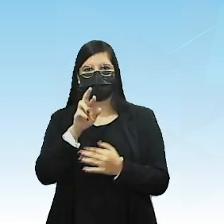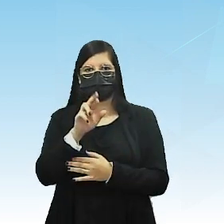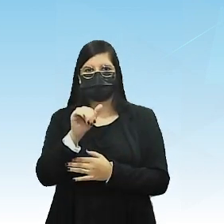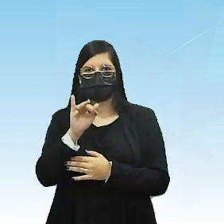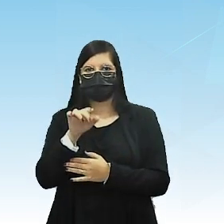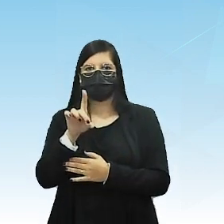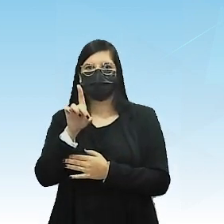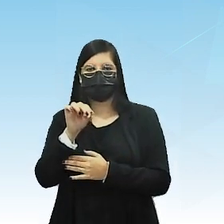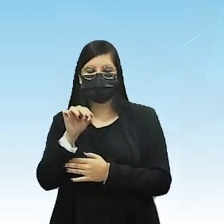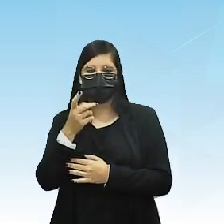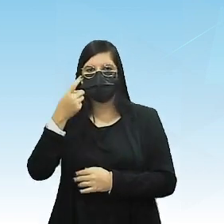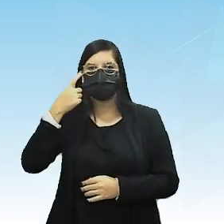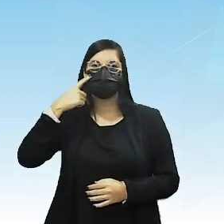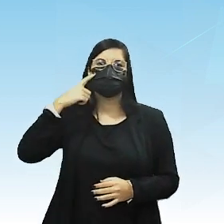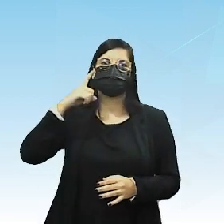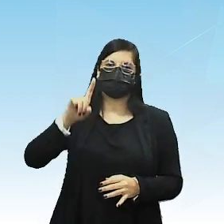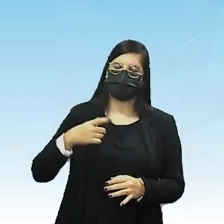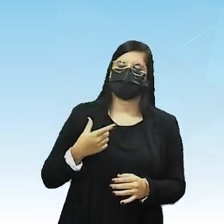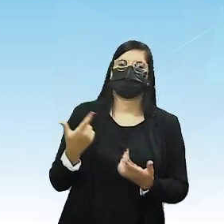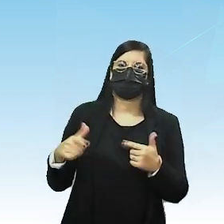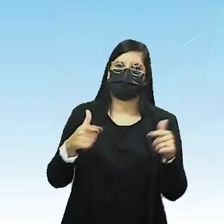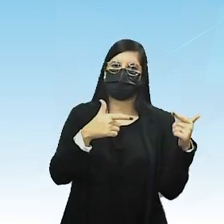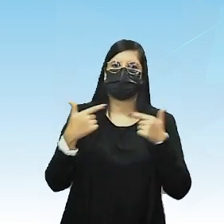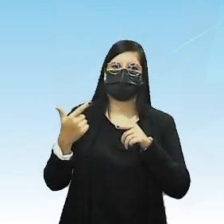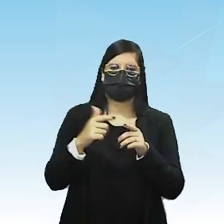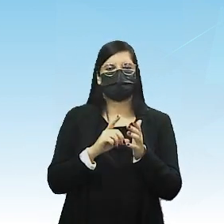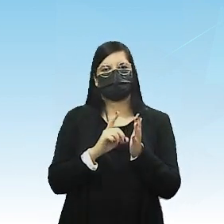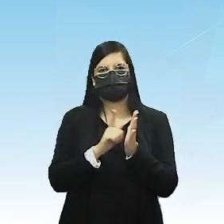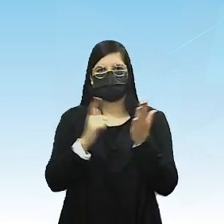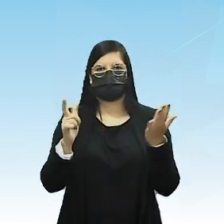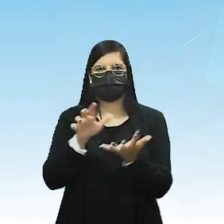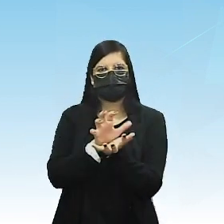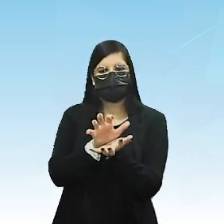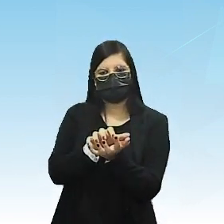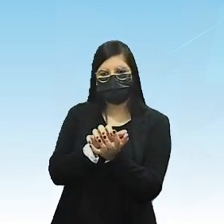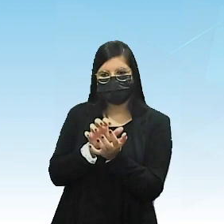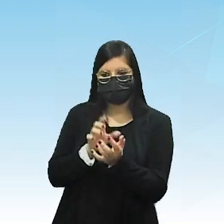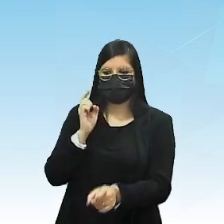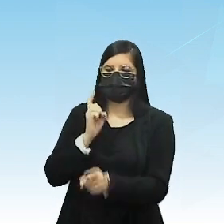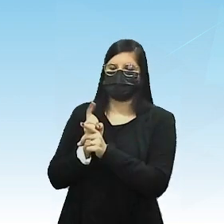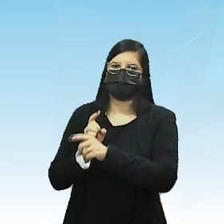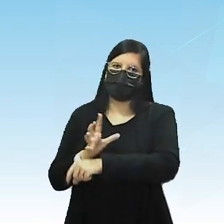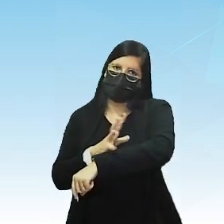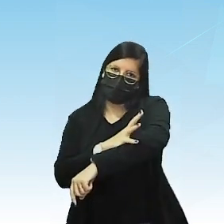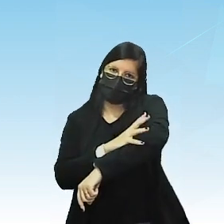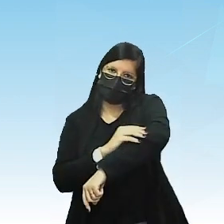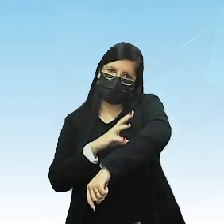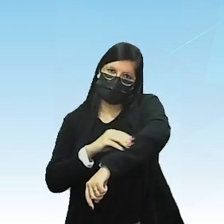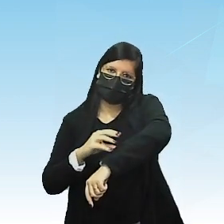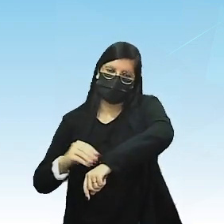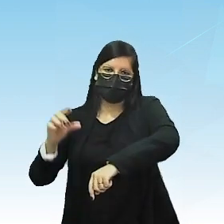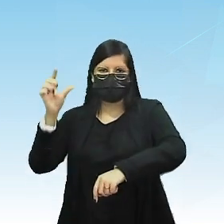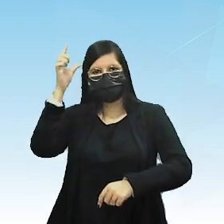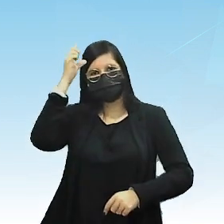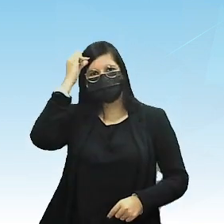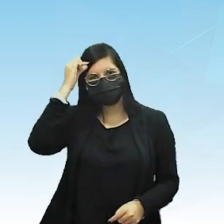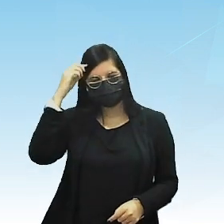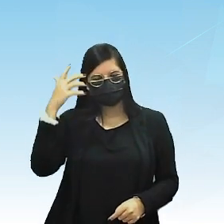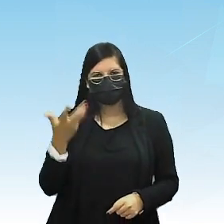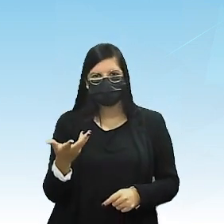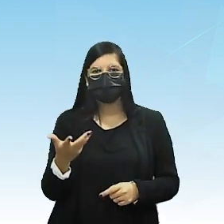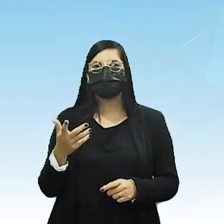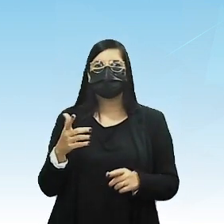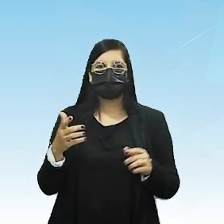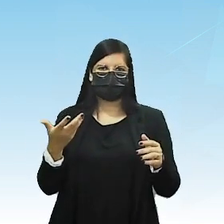afirma que um dia um companheiro da redação do Diário de Pernambuco ter visto uma perna cabeluda. Então já foi um colega de trabalho, né, do jornalista que